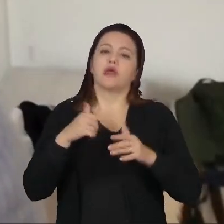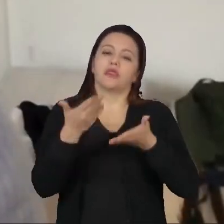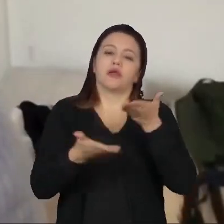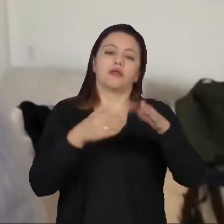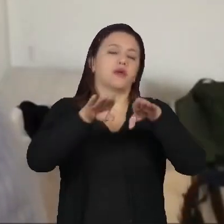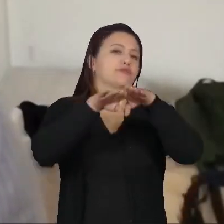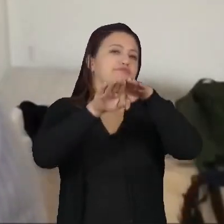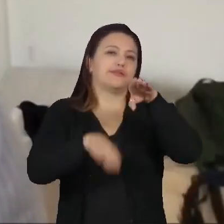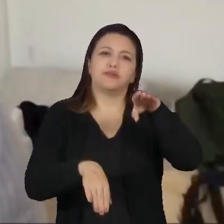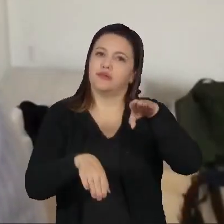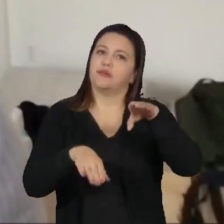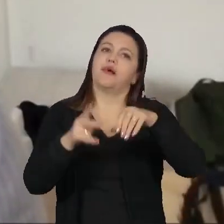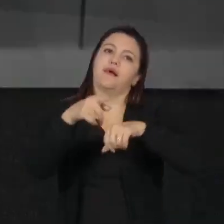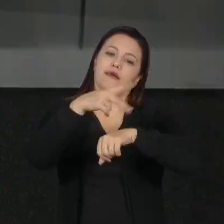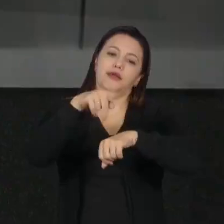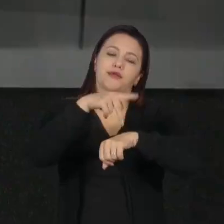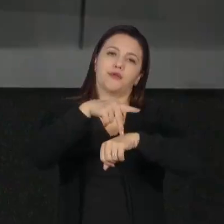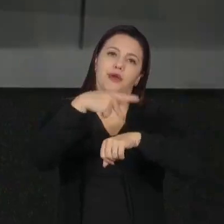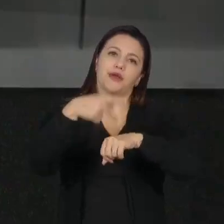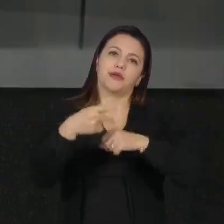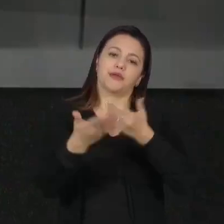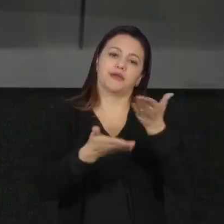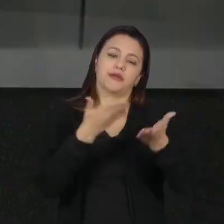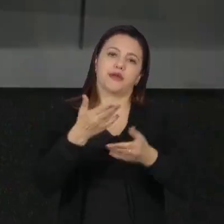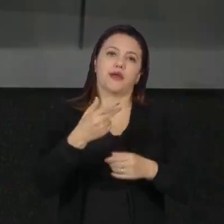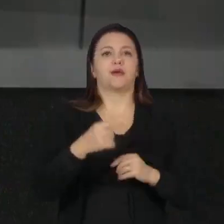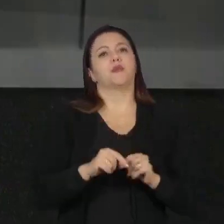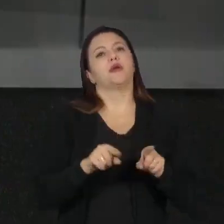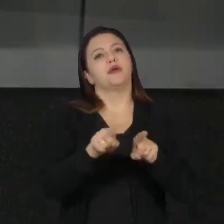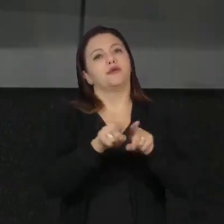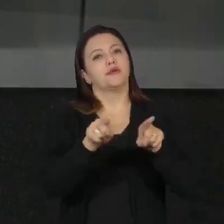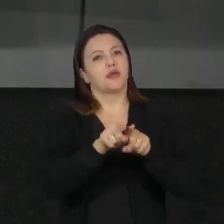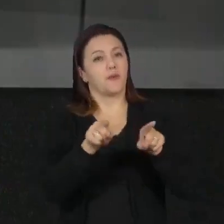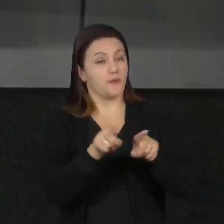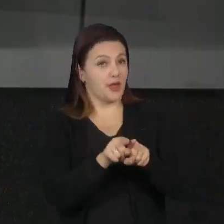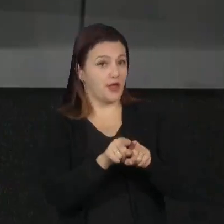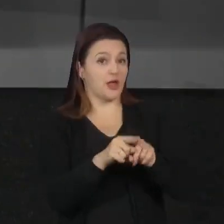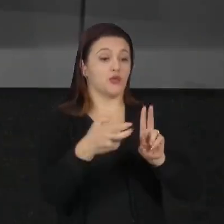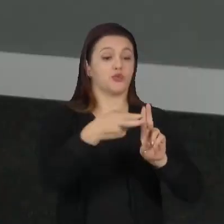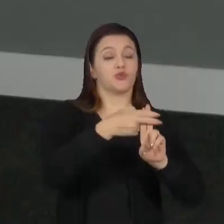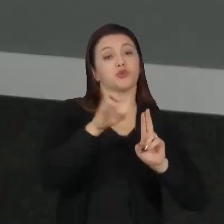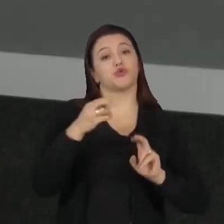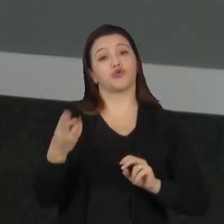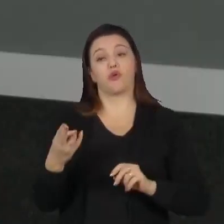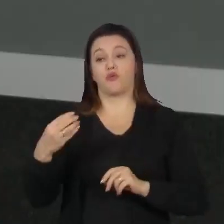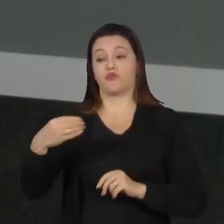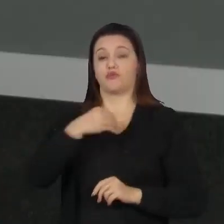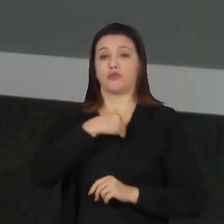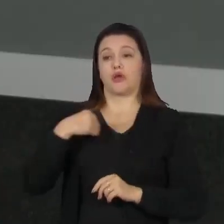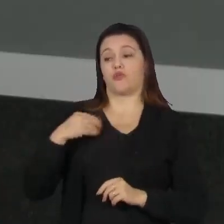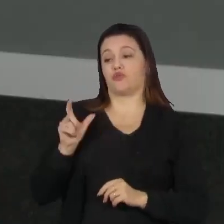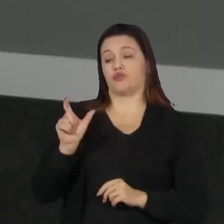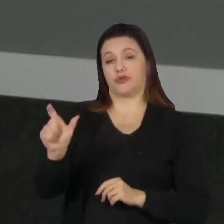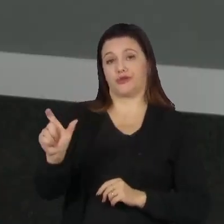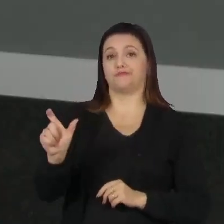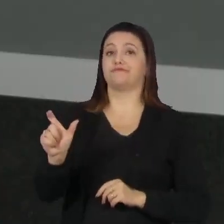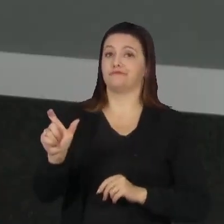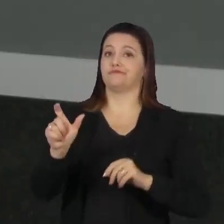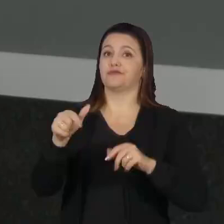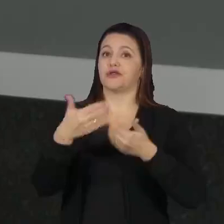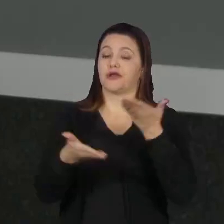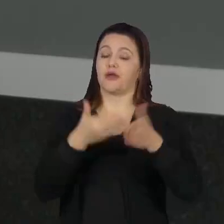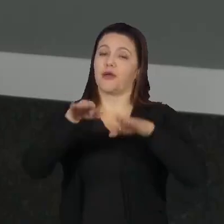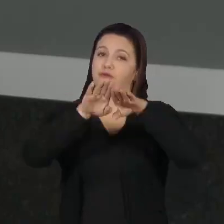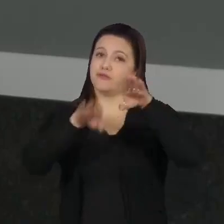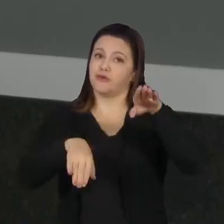pacientes sendo tratados pelo SUS ou pacientes com acesso ao plano de saúde ou saúde privada. Por fim, uma recomendação para quem nos